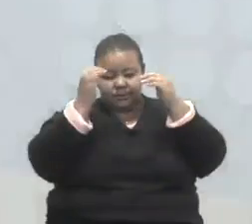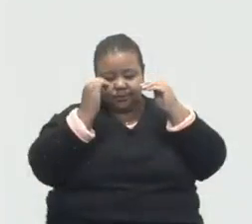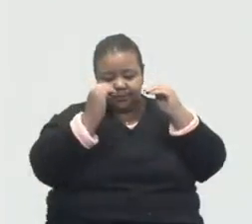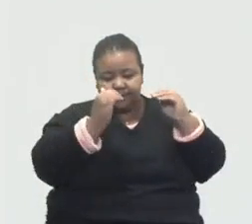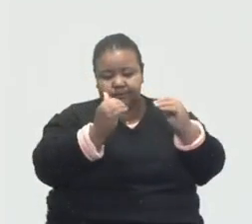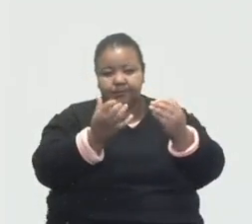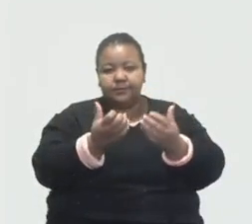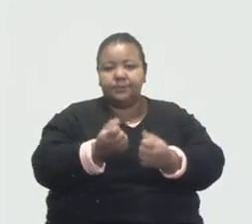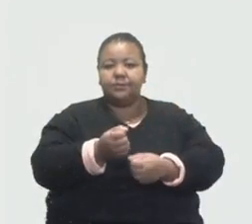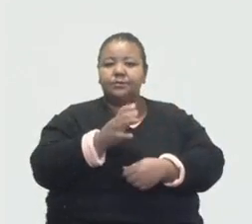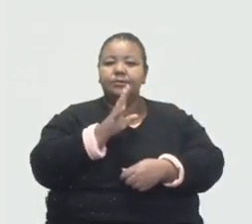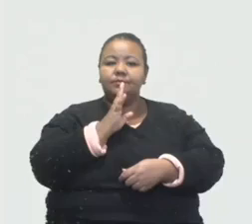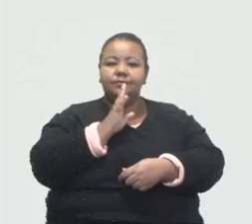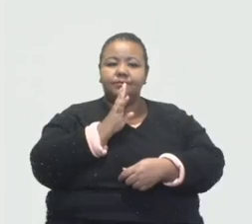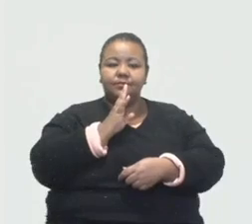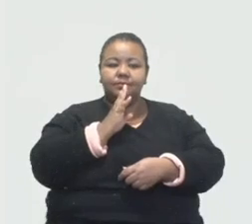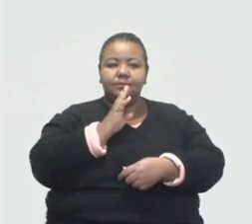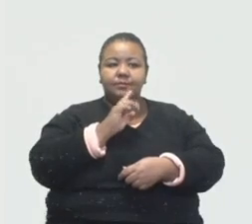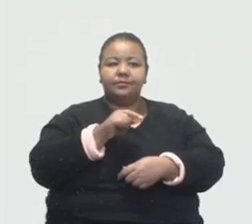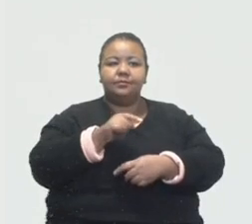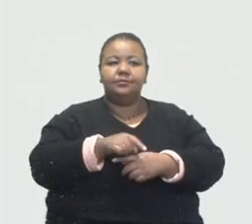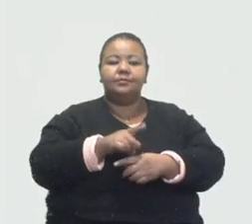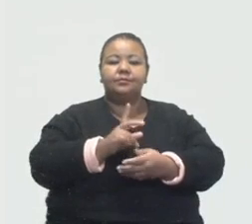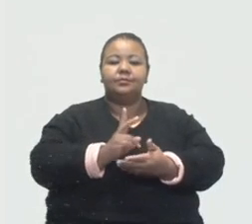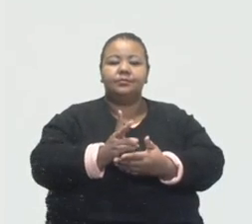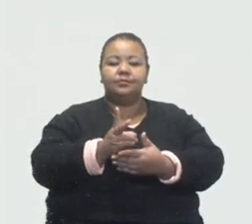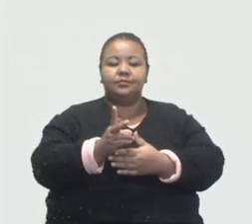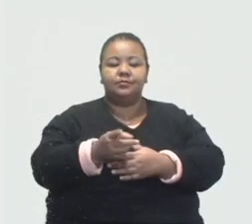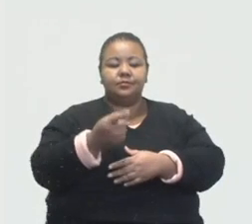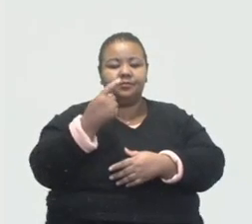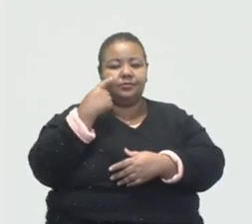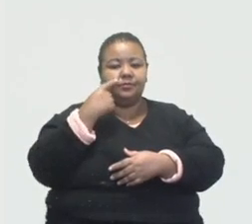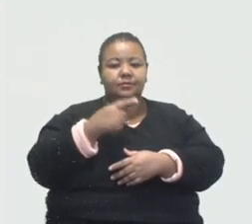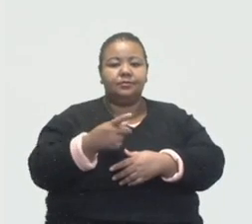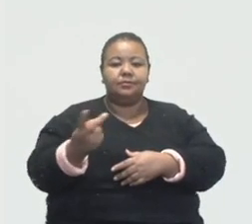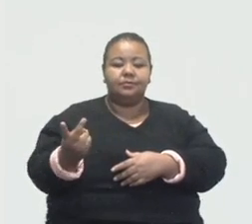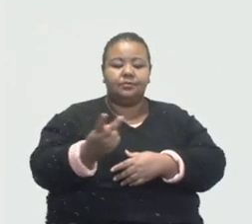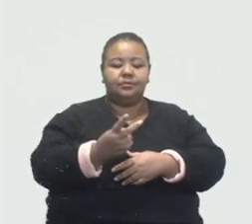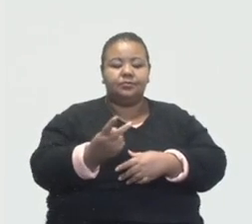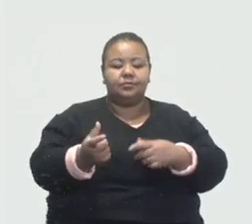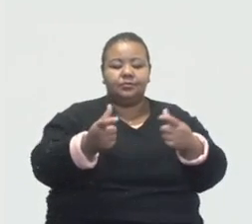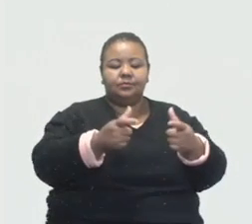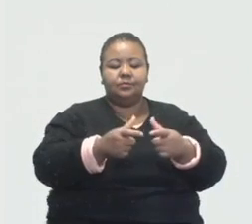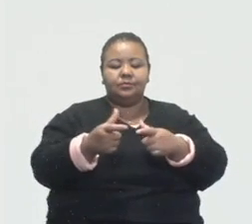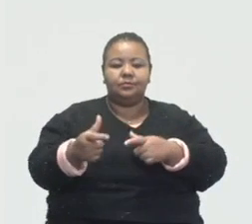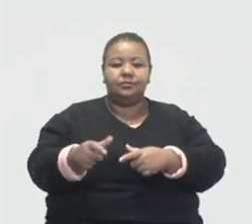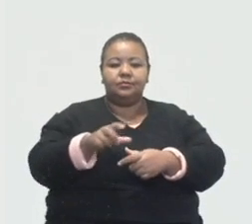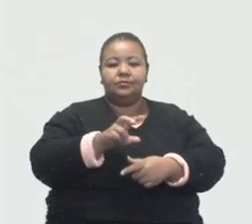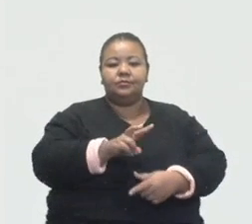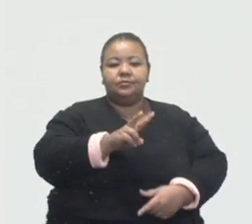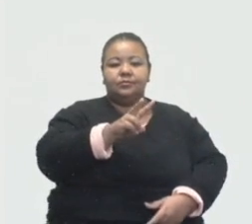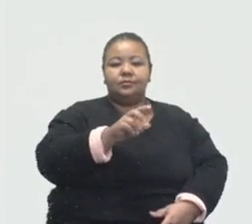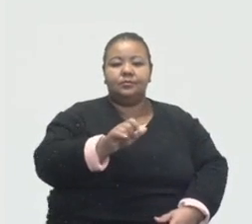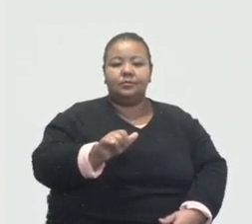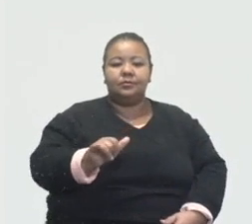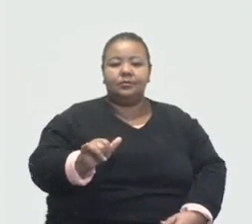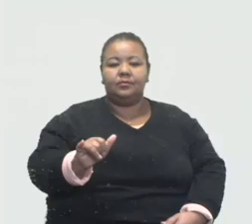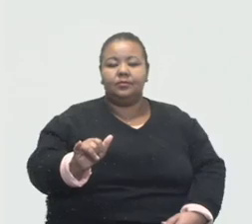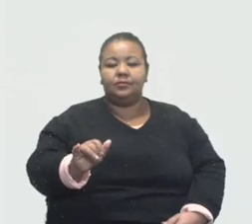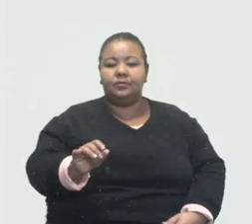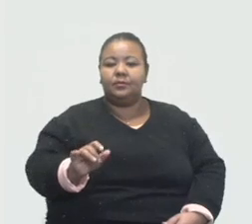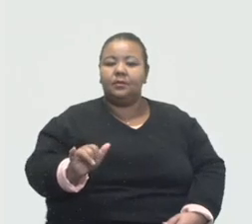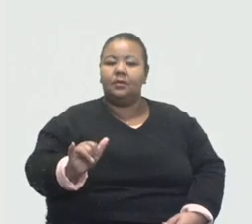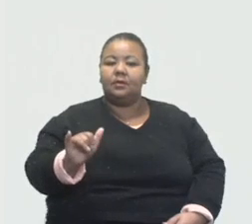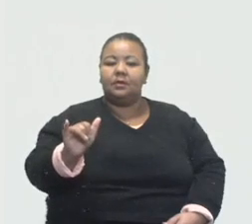Vamos conhecê-las. Então, a gente vai continuar considerando dois espaços vetoriais V e W. A gente vai ter uma